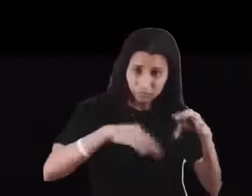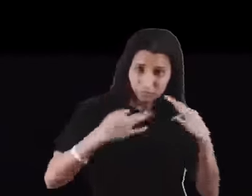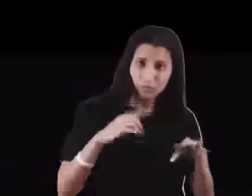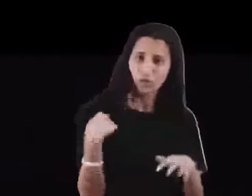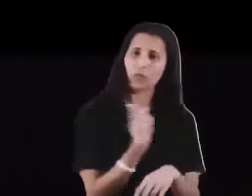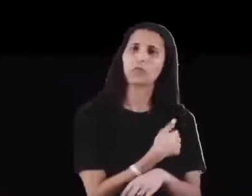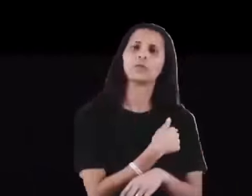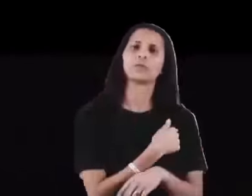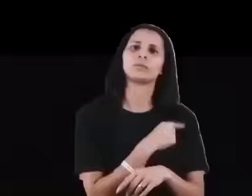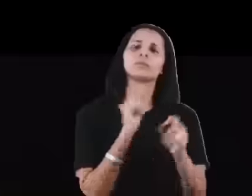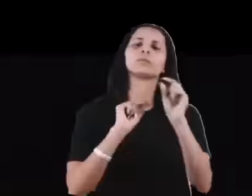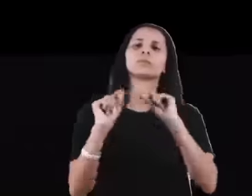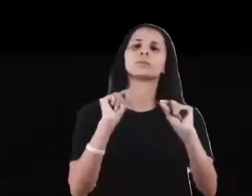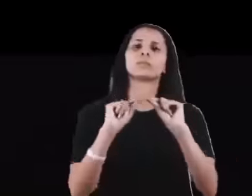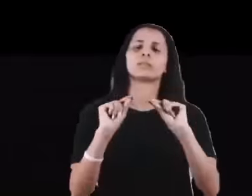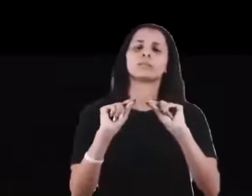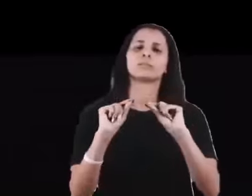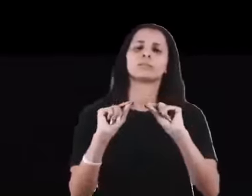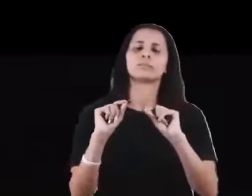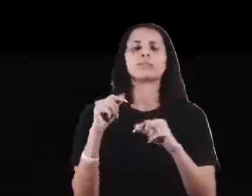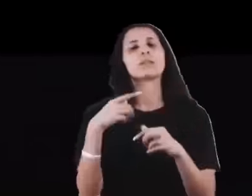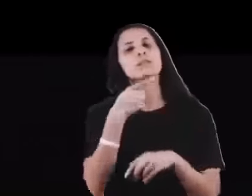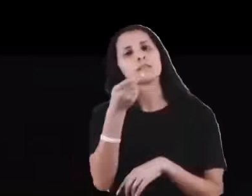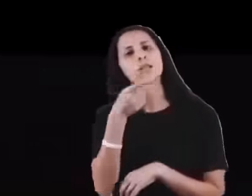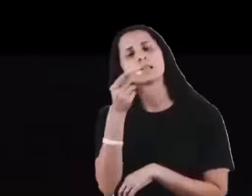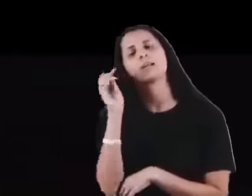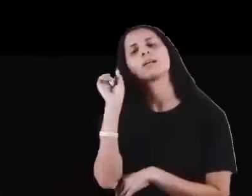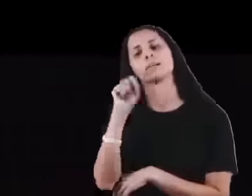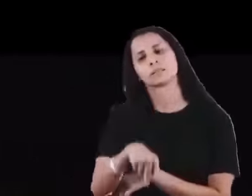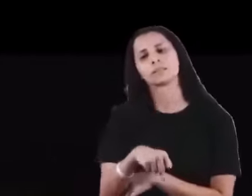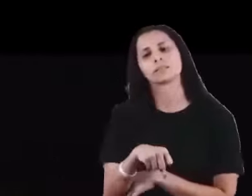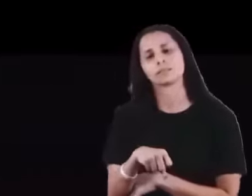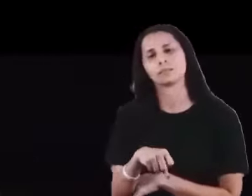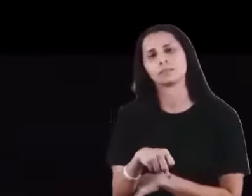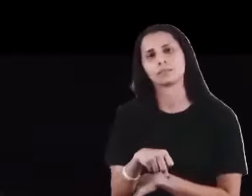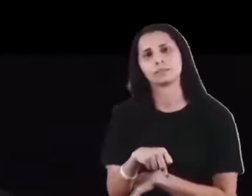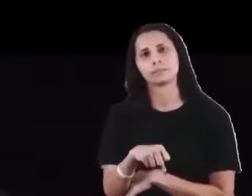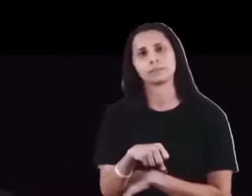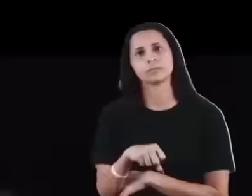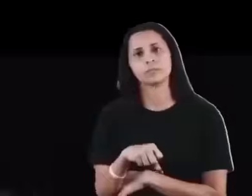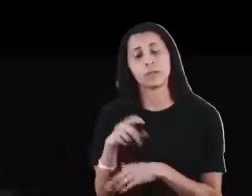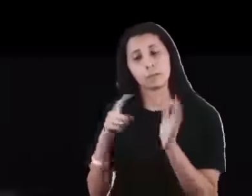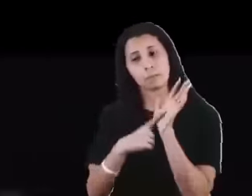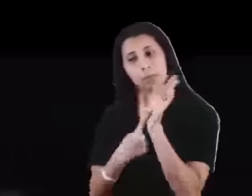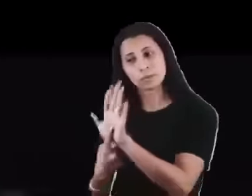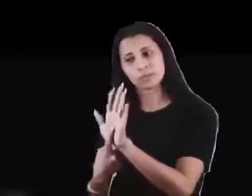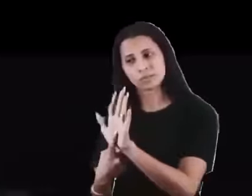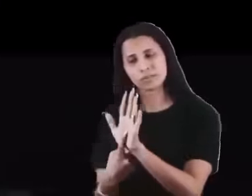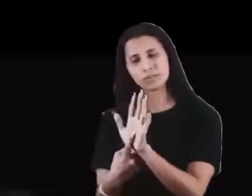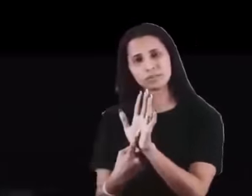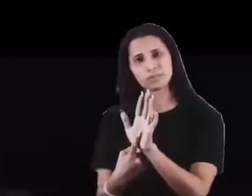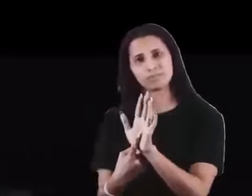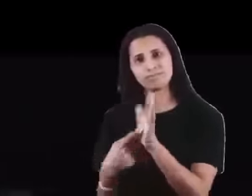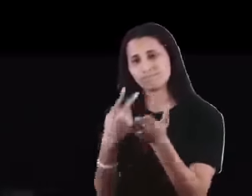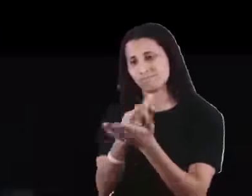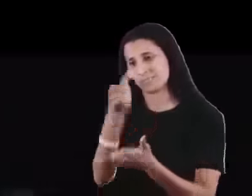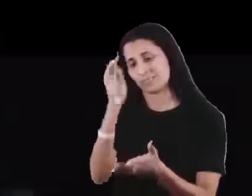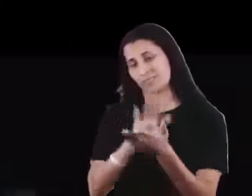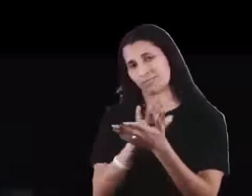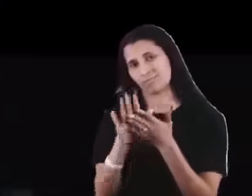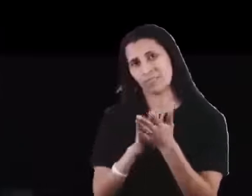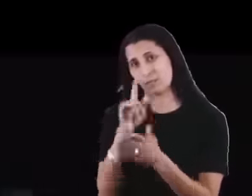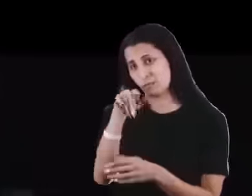é filha bom e mostra para aquela pessoa que não funcionou que você não parou